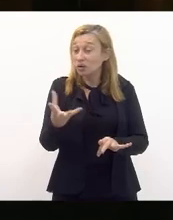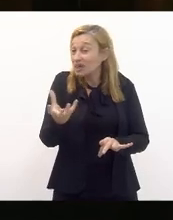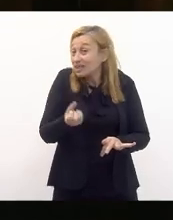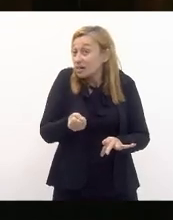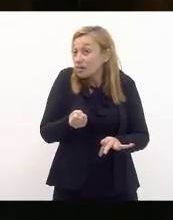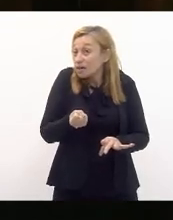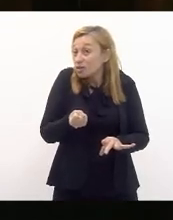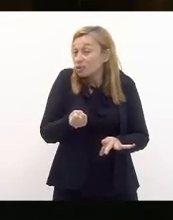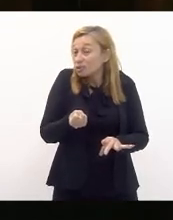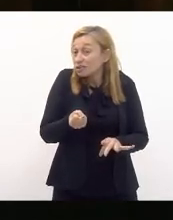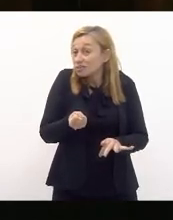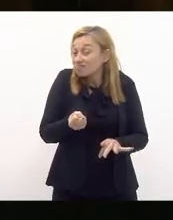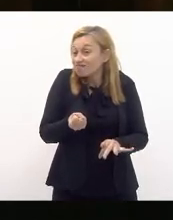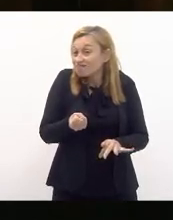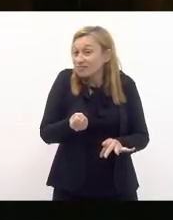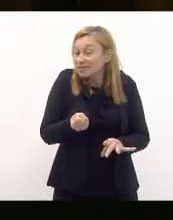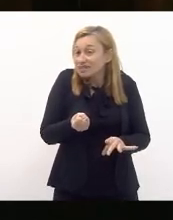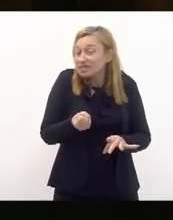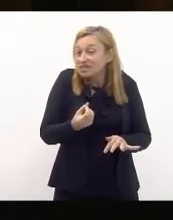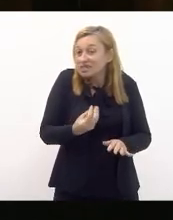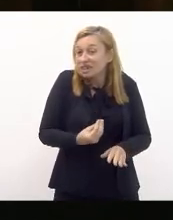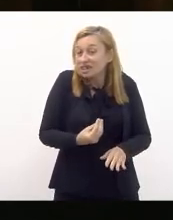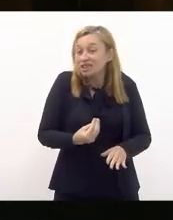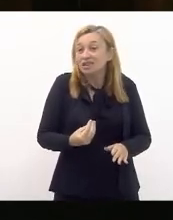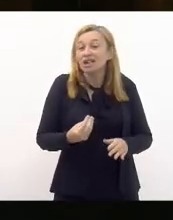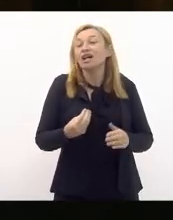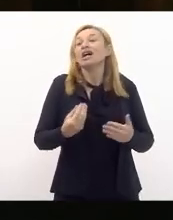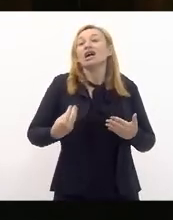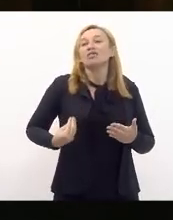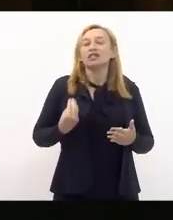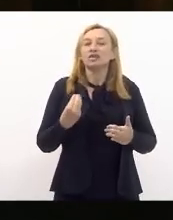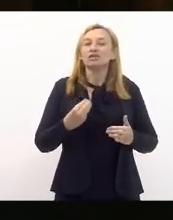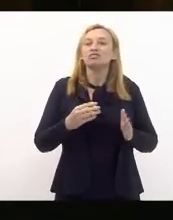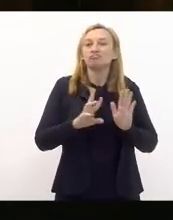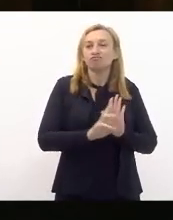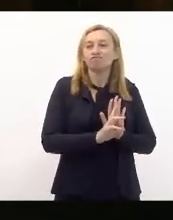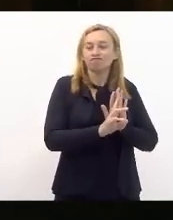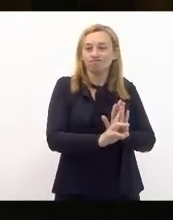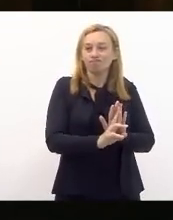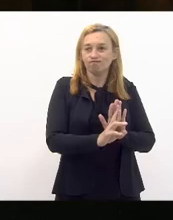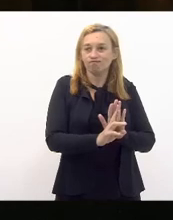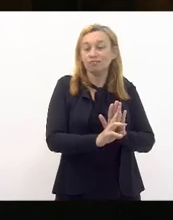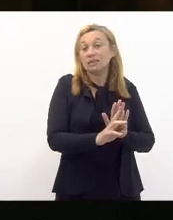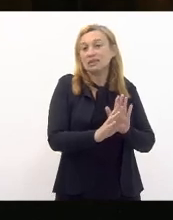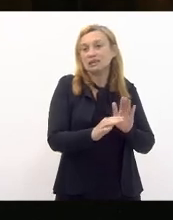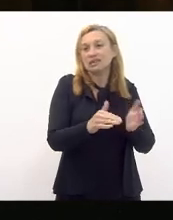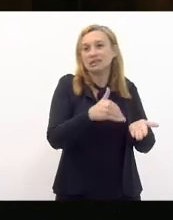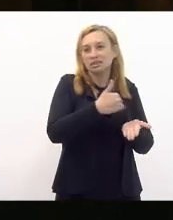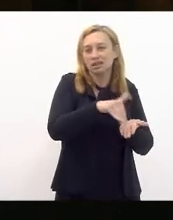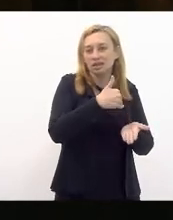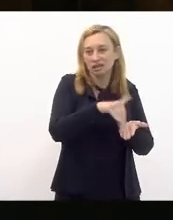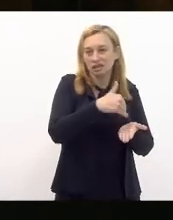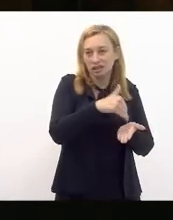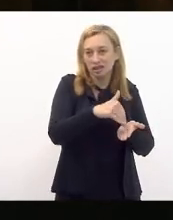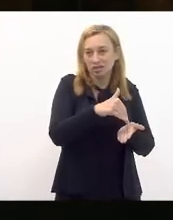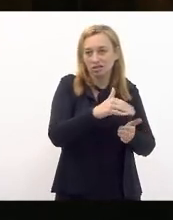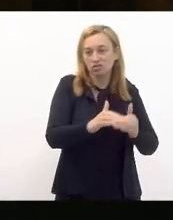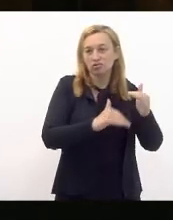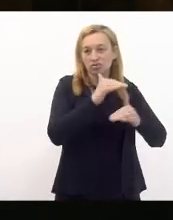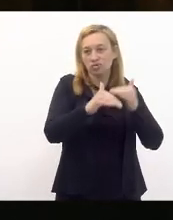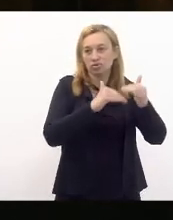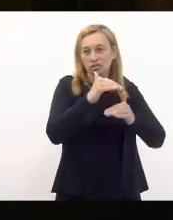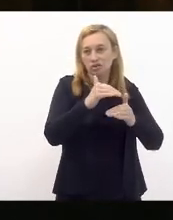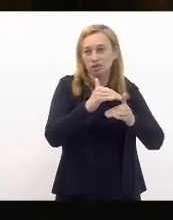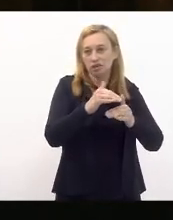recebeu sequer a presença do secretário de direitos humanos e Desenvolvimento Social e direitos humanos do estado do Abrigo Cristo Redentor